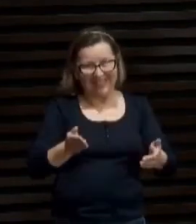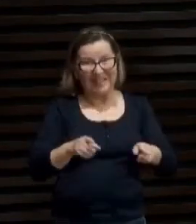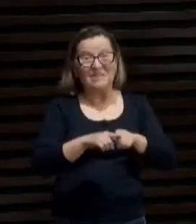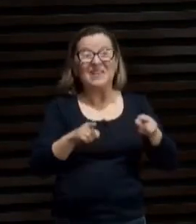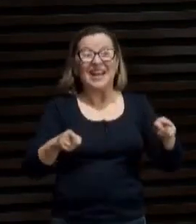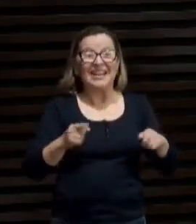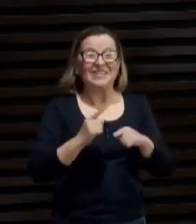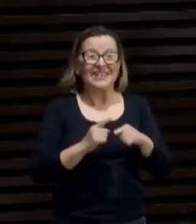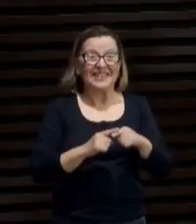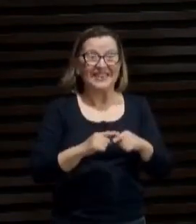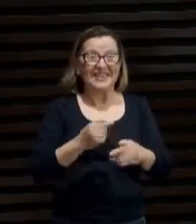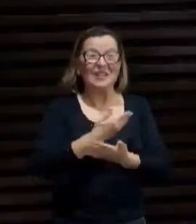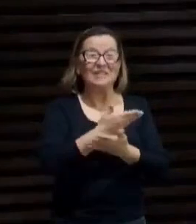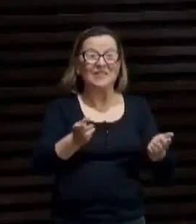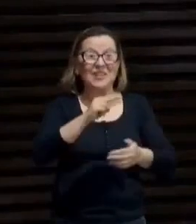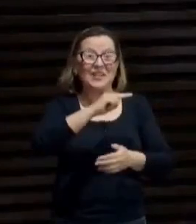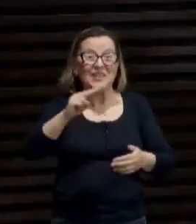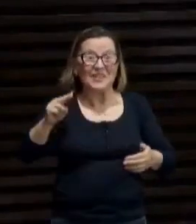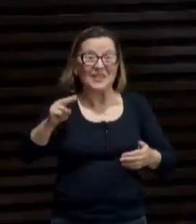está arrolado nos céus.